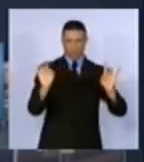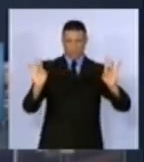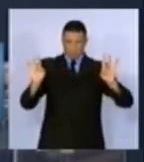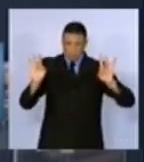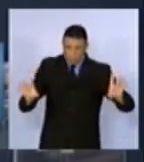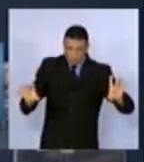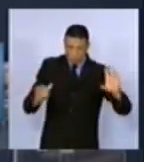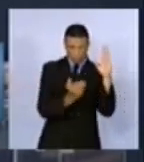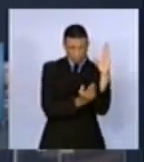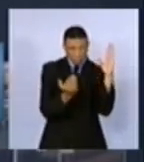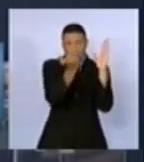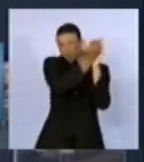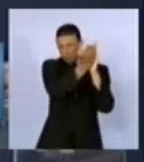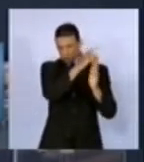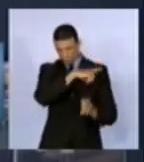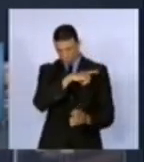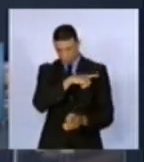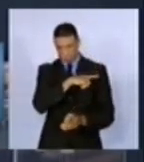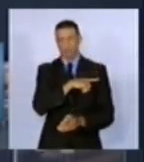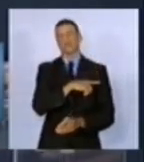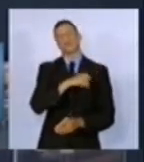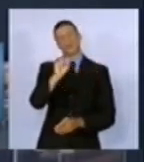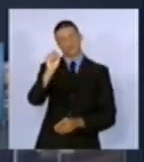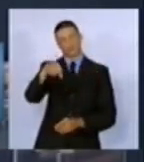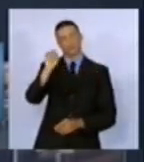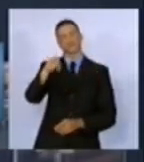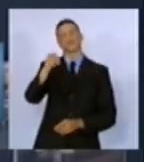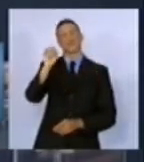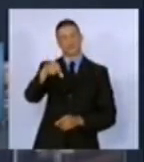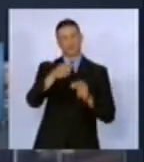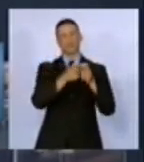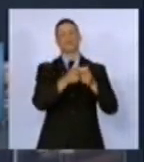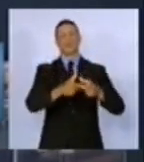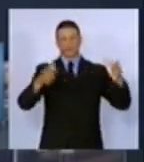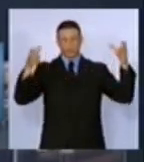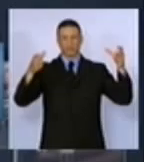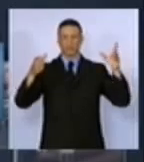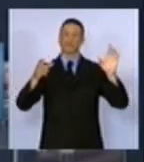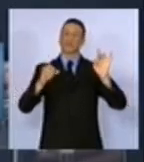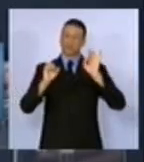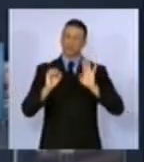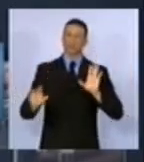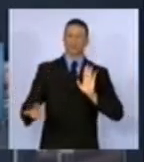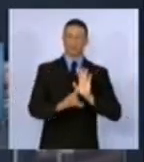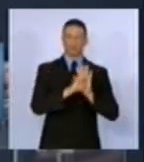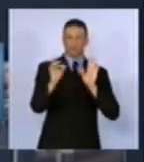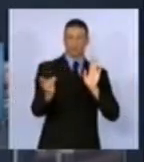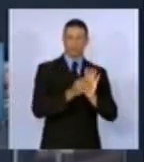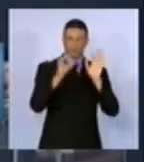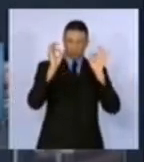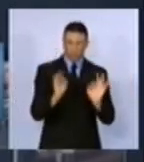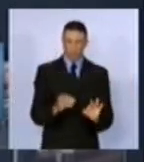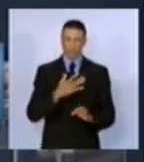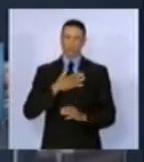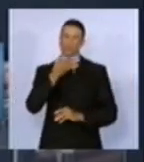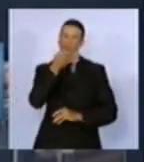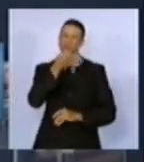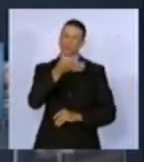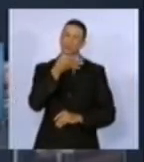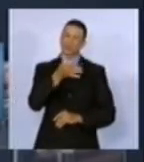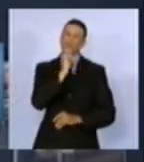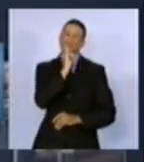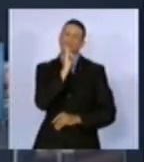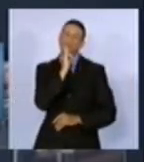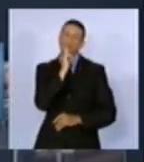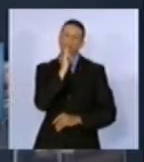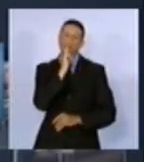são grandes Elas são grandes e elas são em parte legítimas em outra parte do meu ponto de vista elas são eh